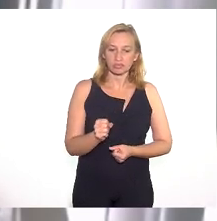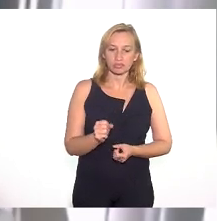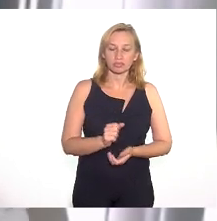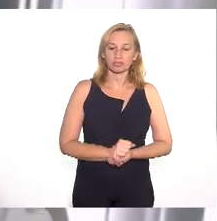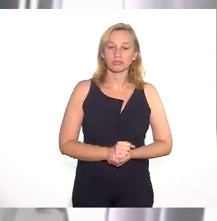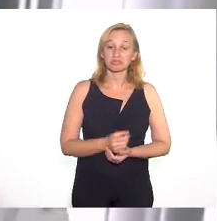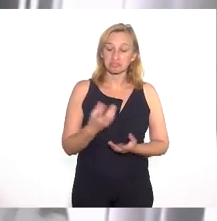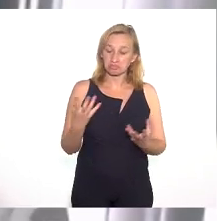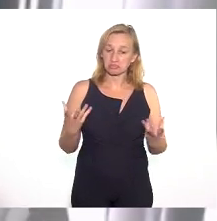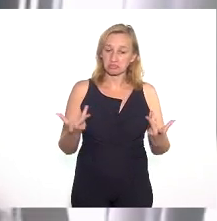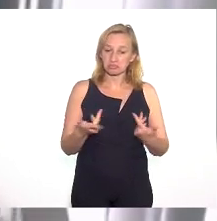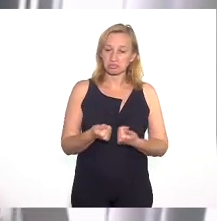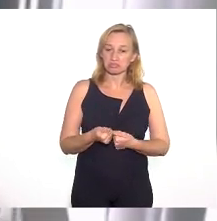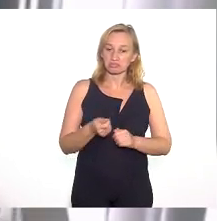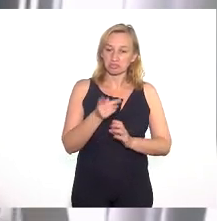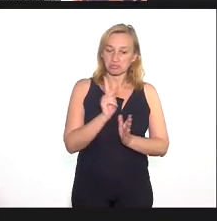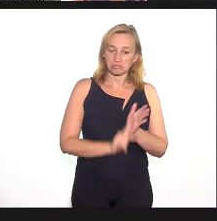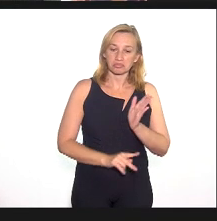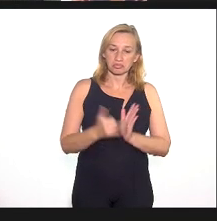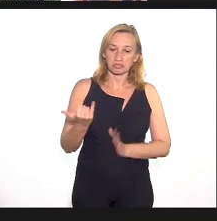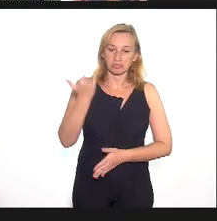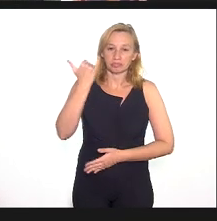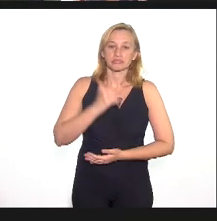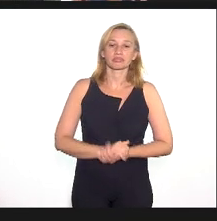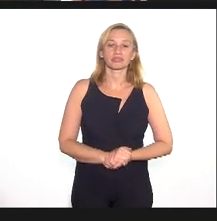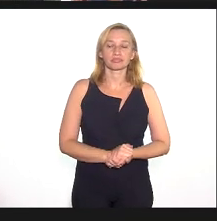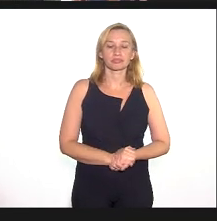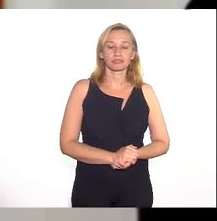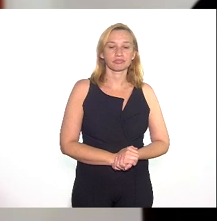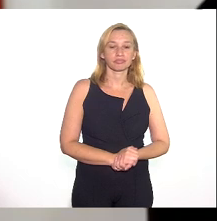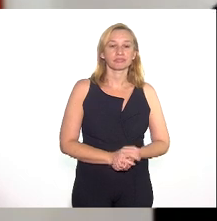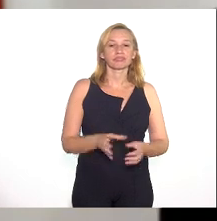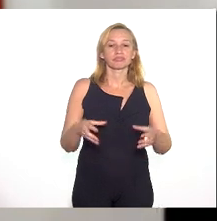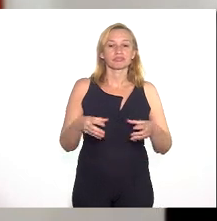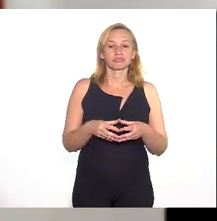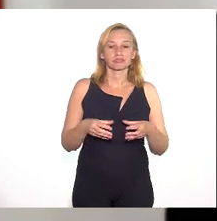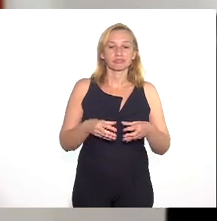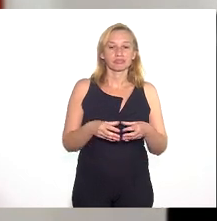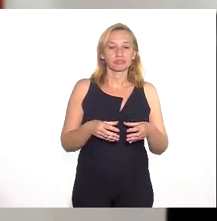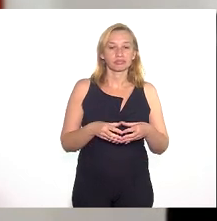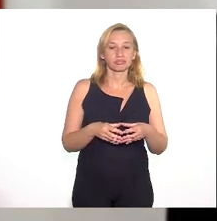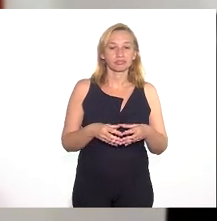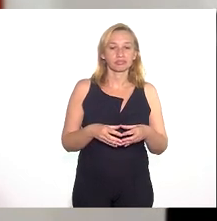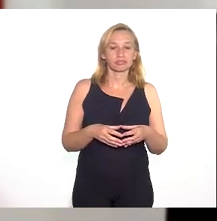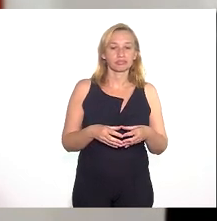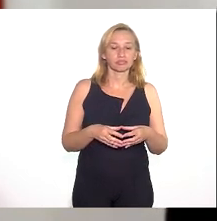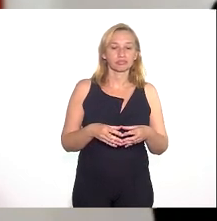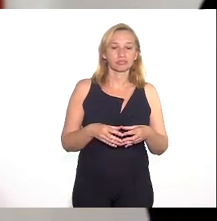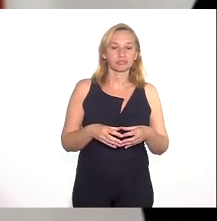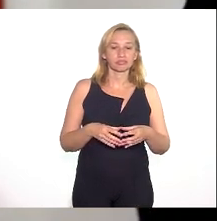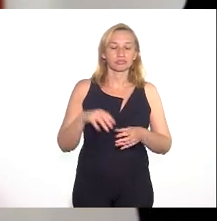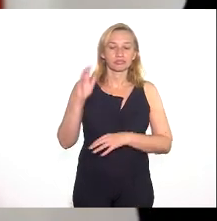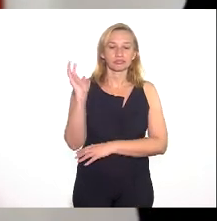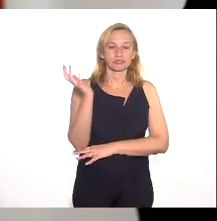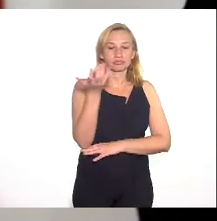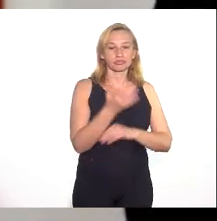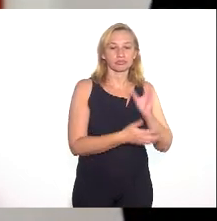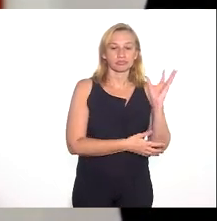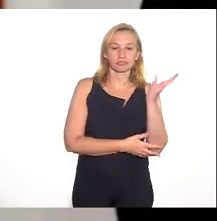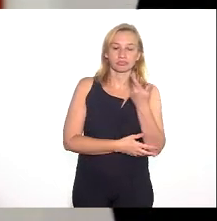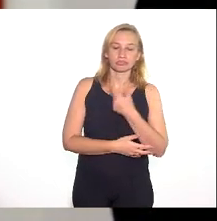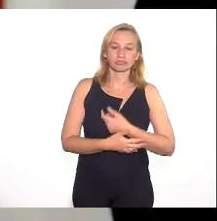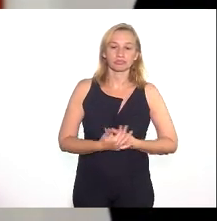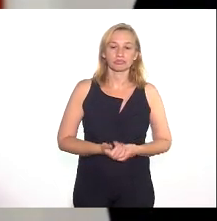belo projeto, muito importante. Ok, pela Comissão de Meio Ambiente, parecer está no